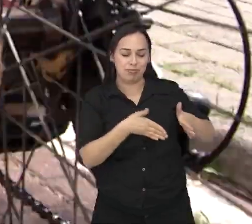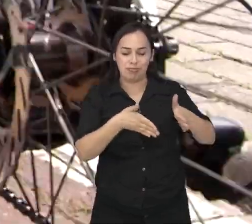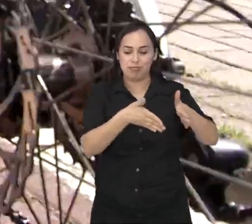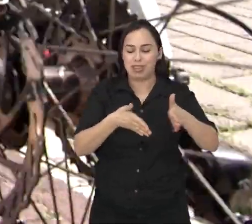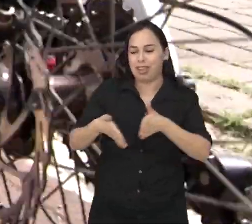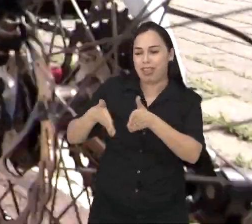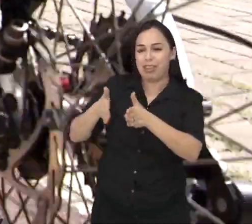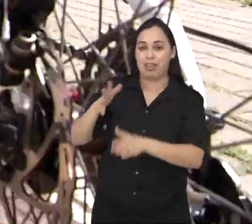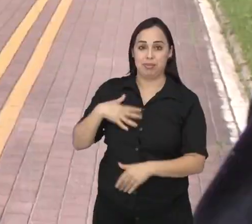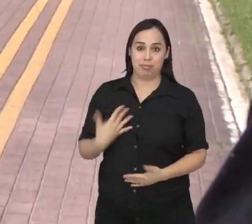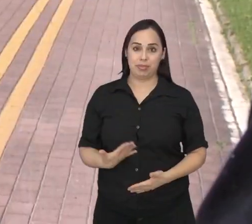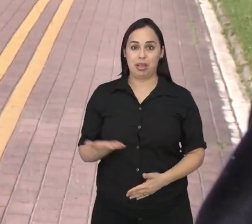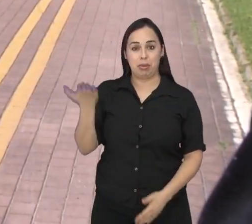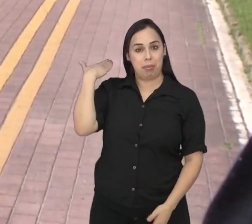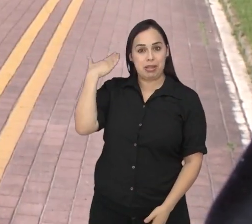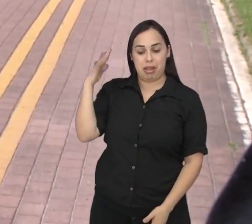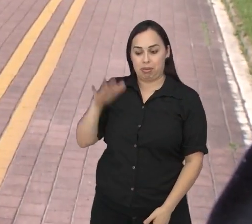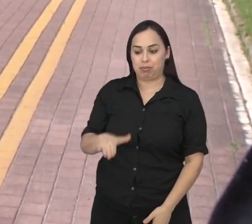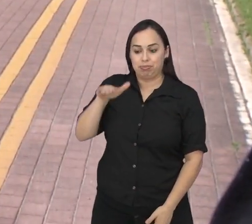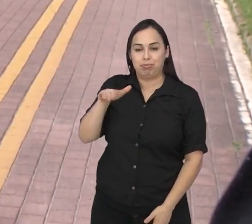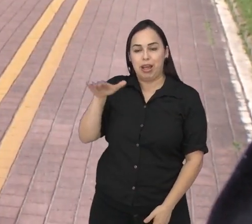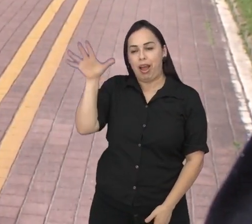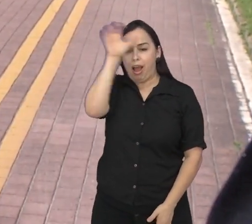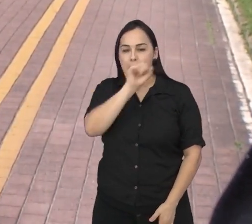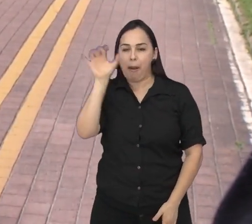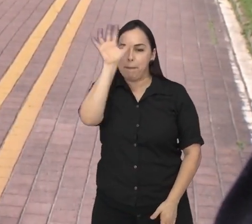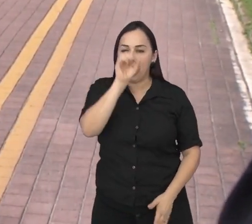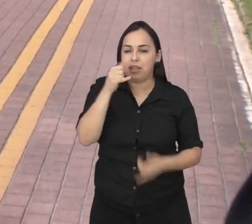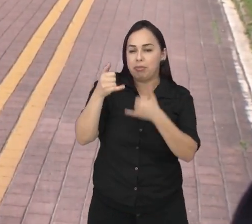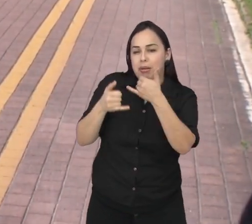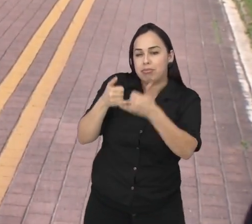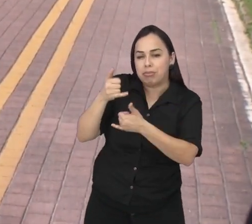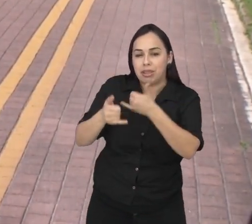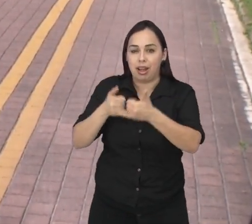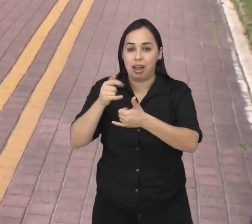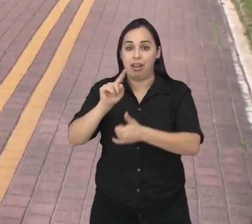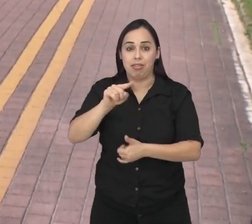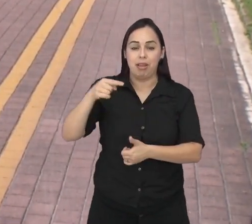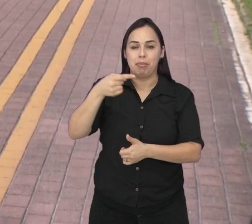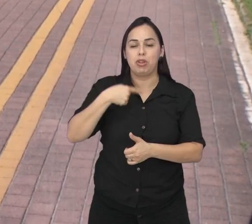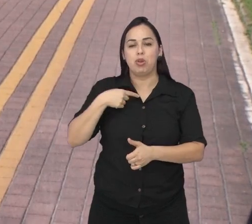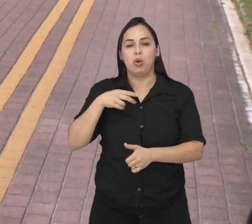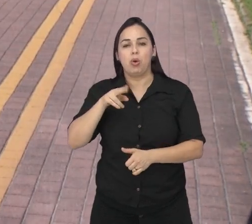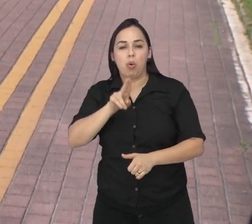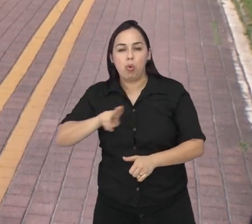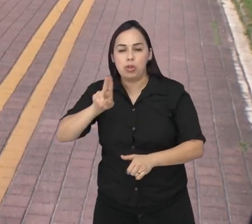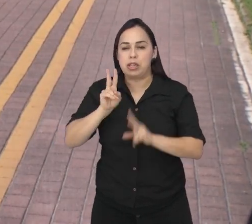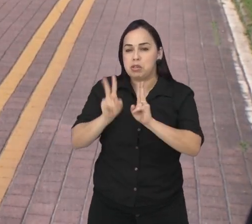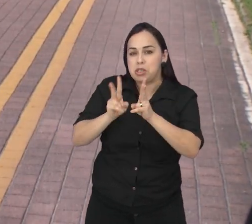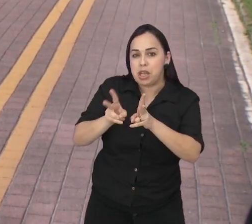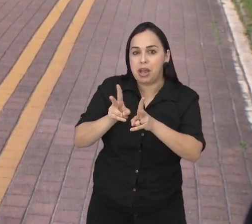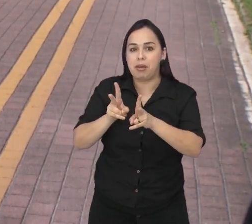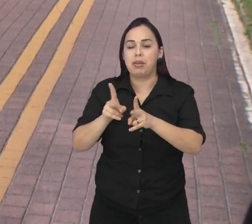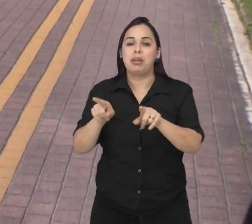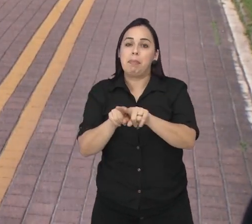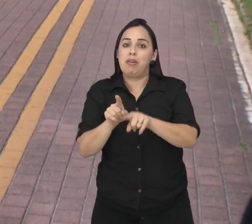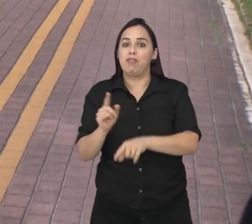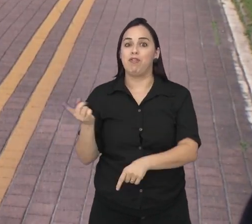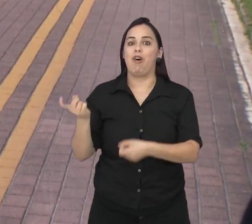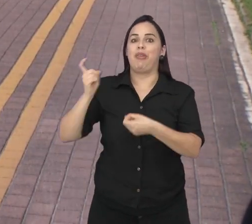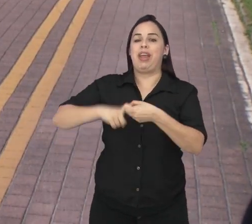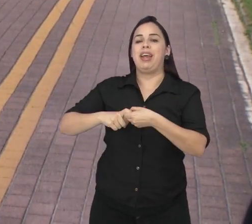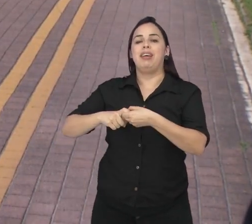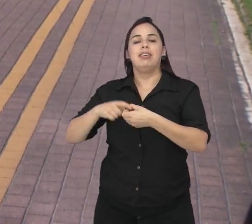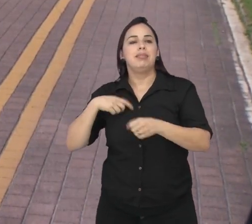pelas ruas da cidade. Aquela coisa, você aprende a pedalar a criança e é por lazer, aí depois comecei a usar como transporte,